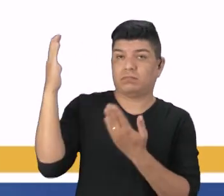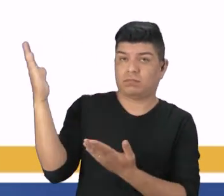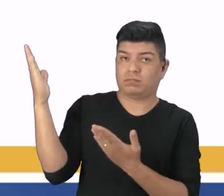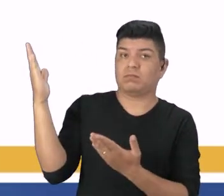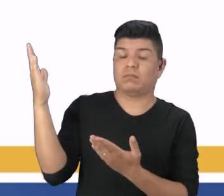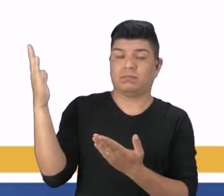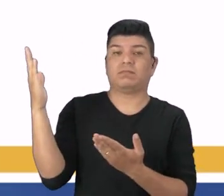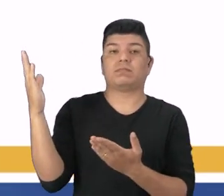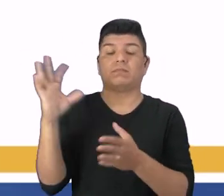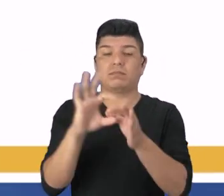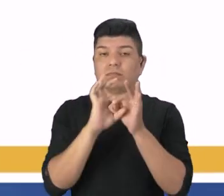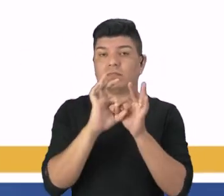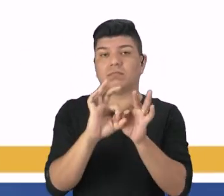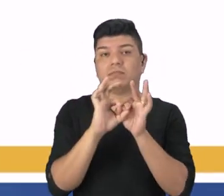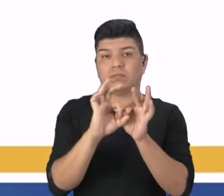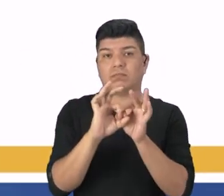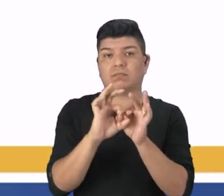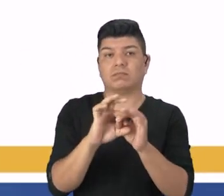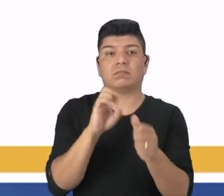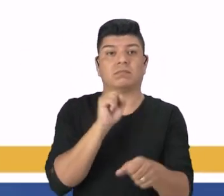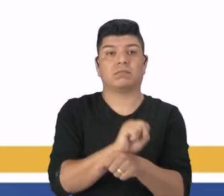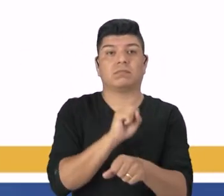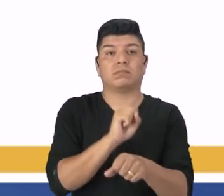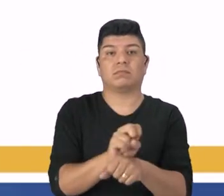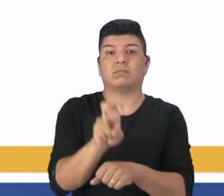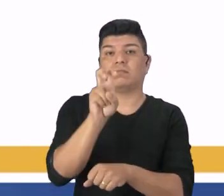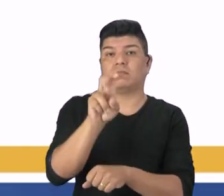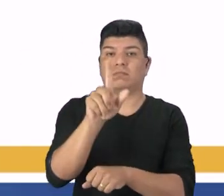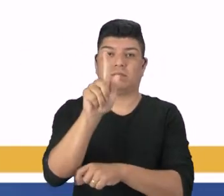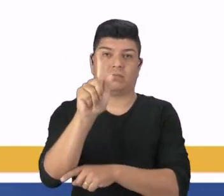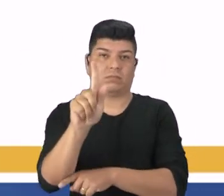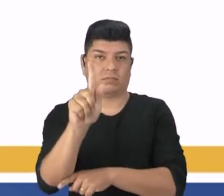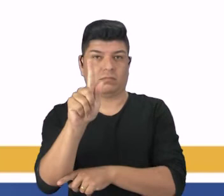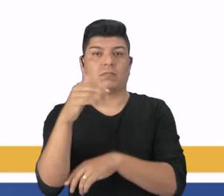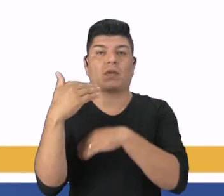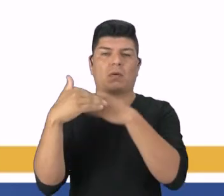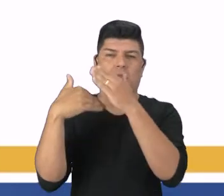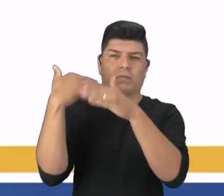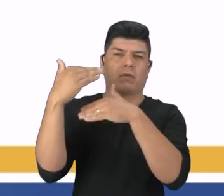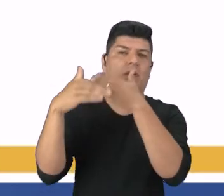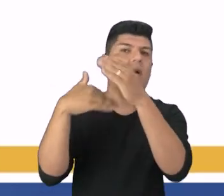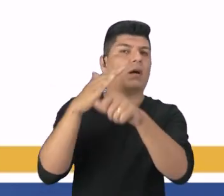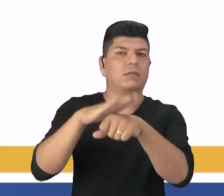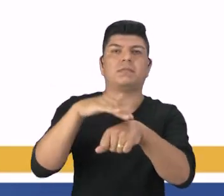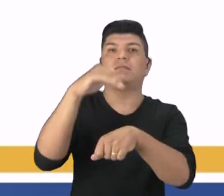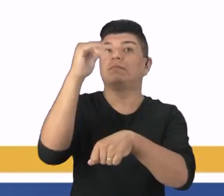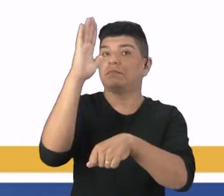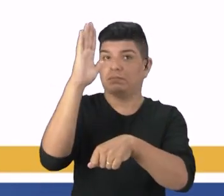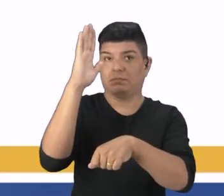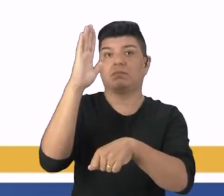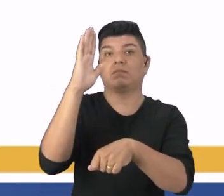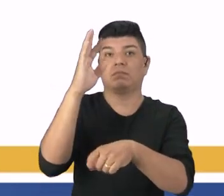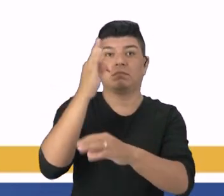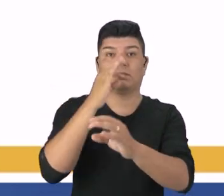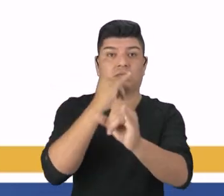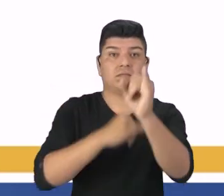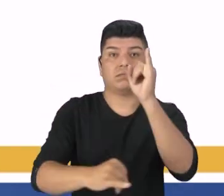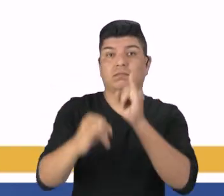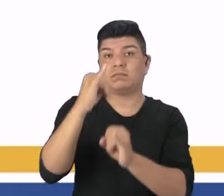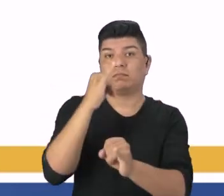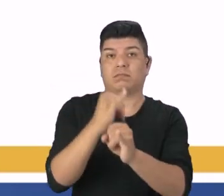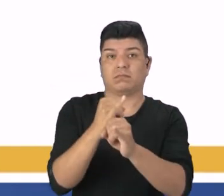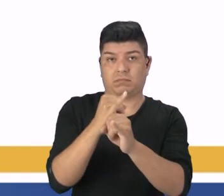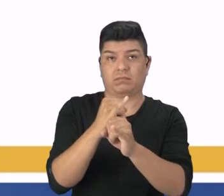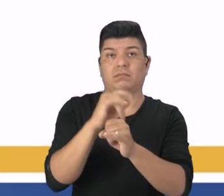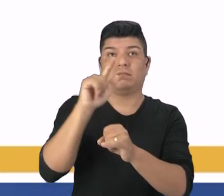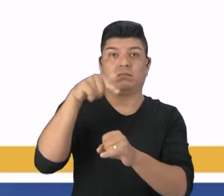Estão totalmente conectadas. Espera-se que com o 5G isso avance muito mais ainda com a internet das coisas, que vamos